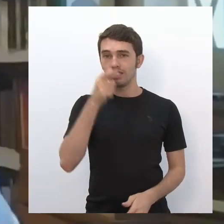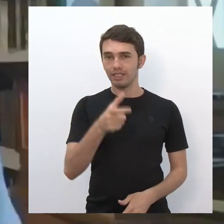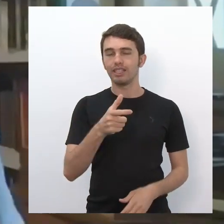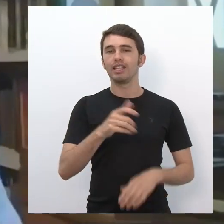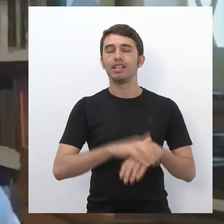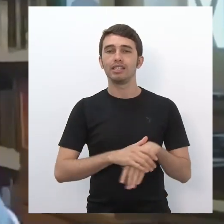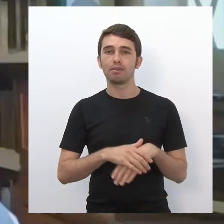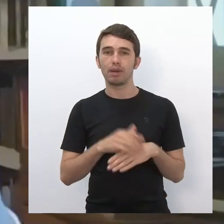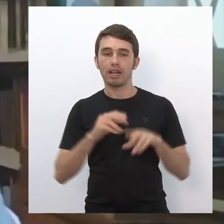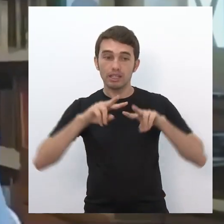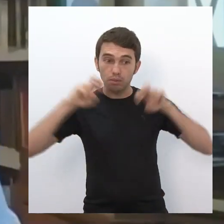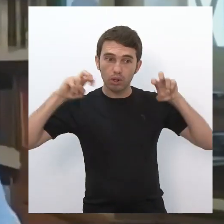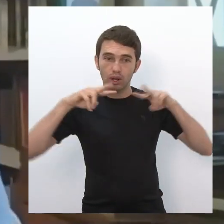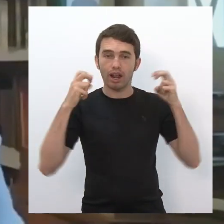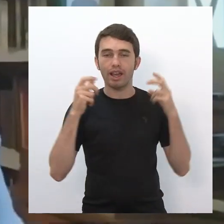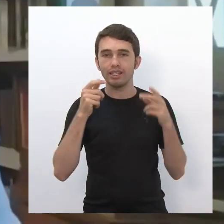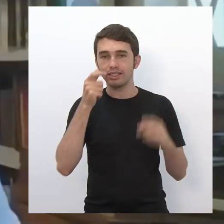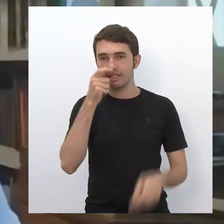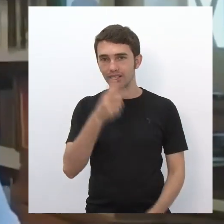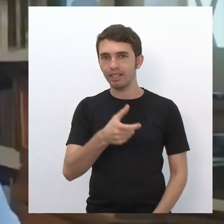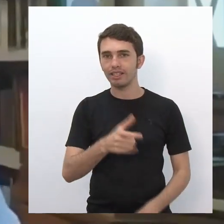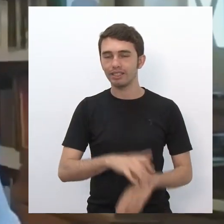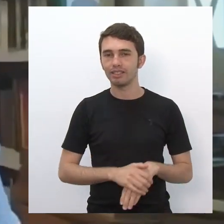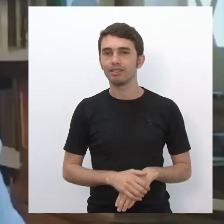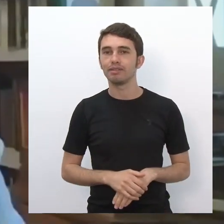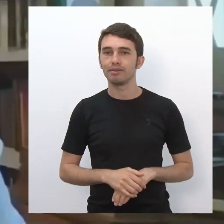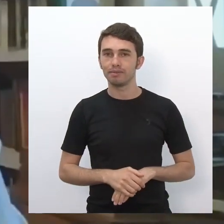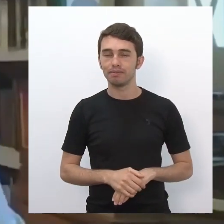para explorar esse interesse, né.